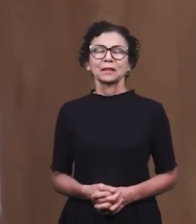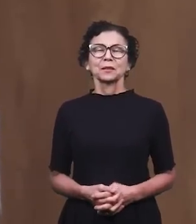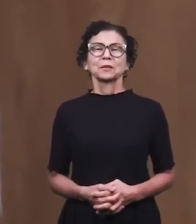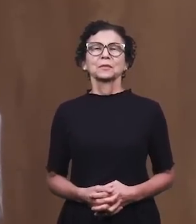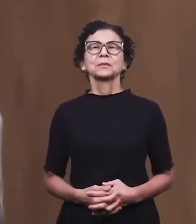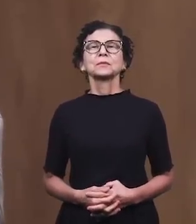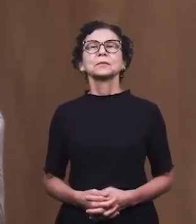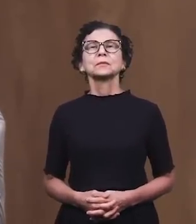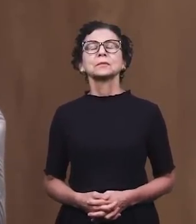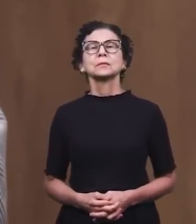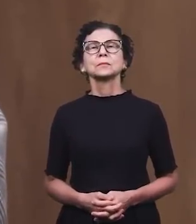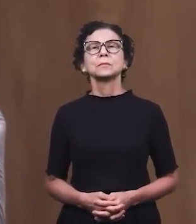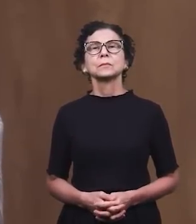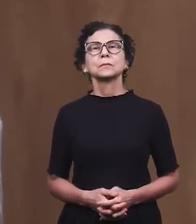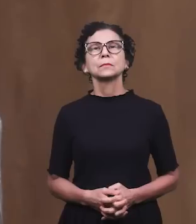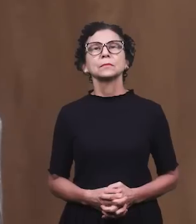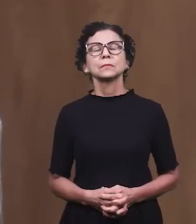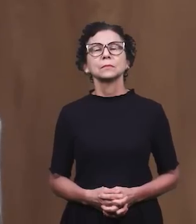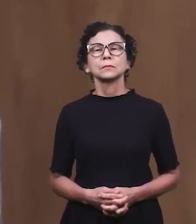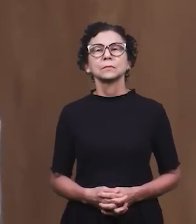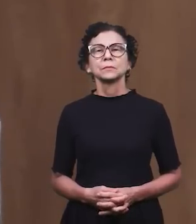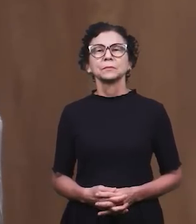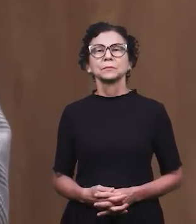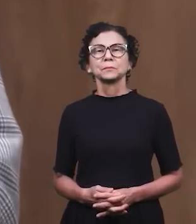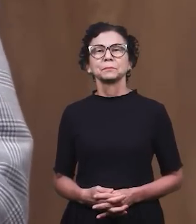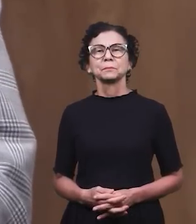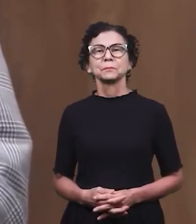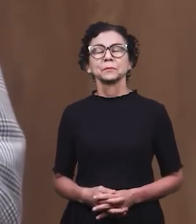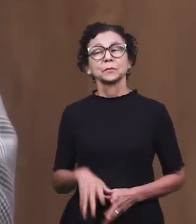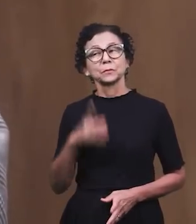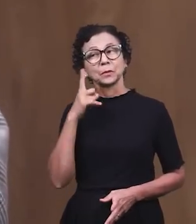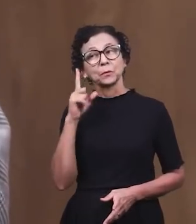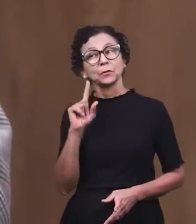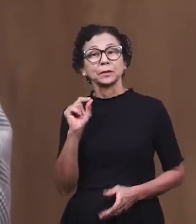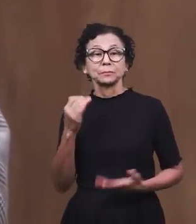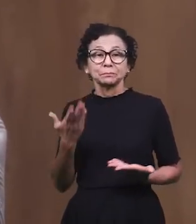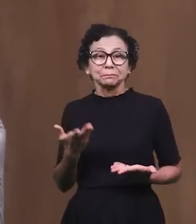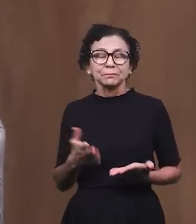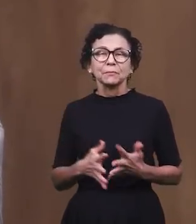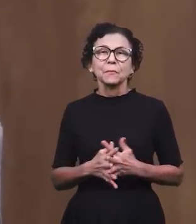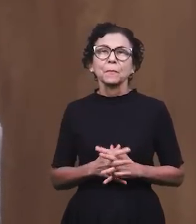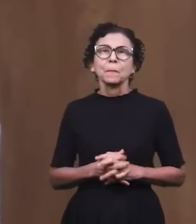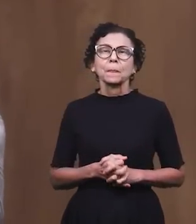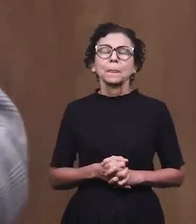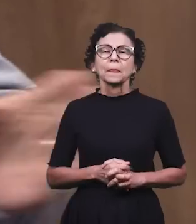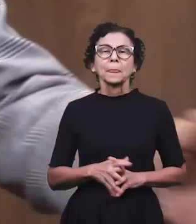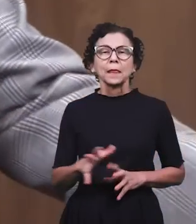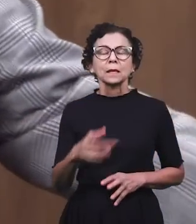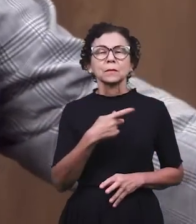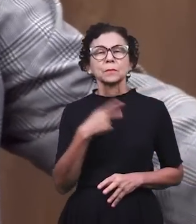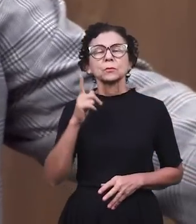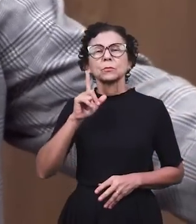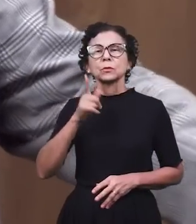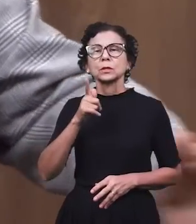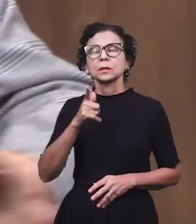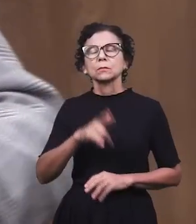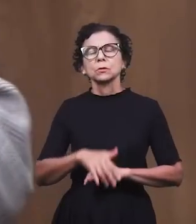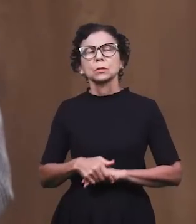Aí, o que vai sair? E Zedoti entrou por uma